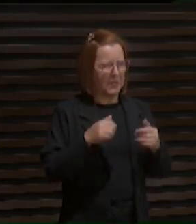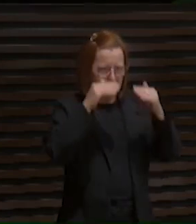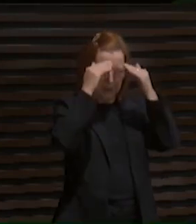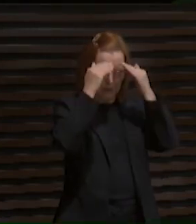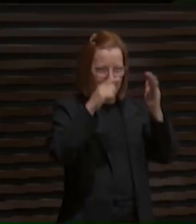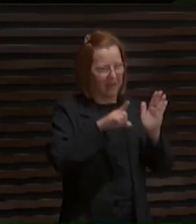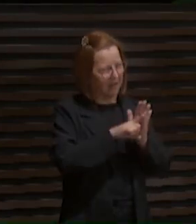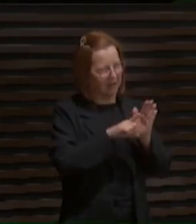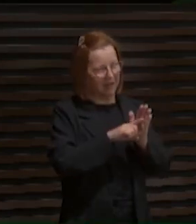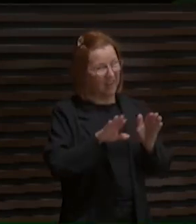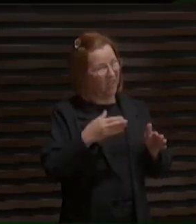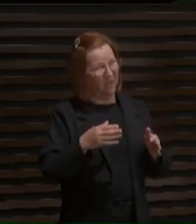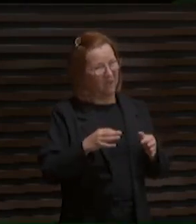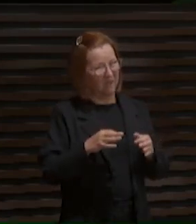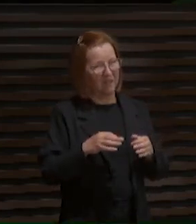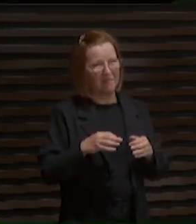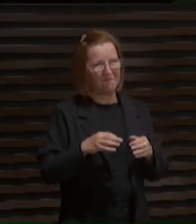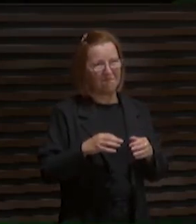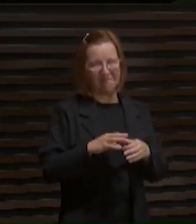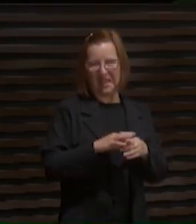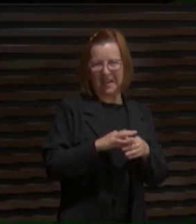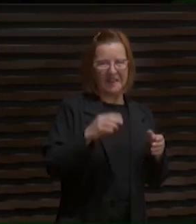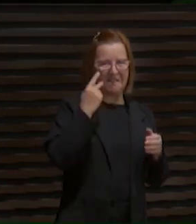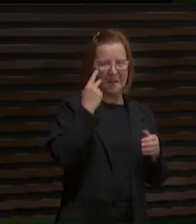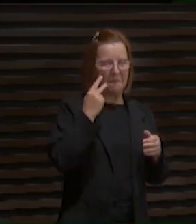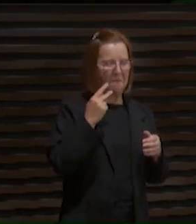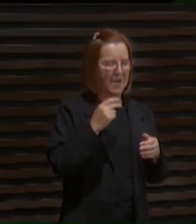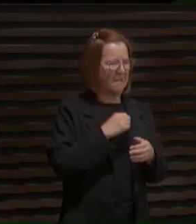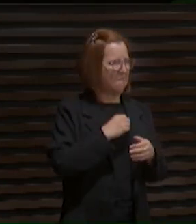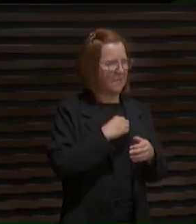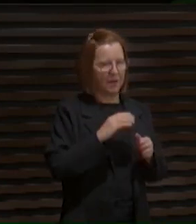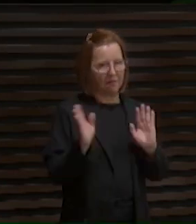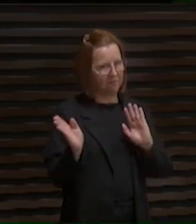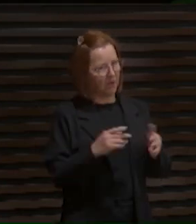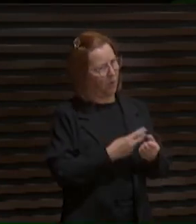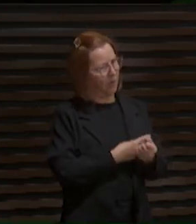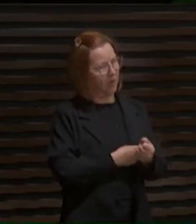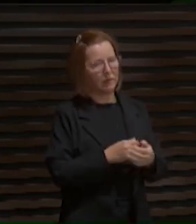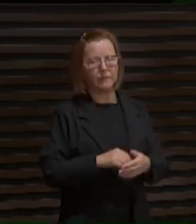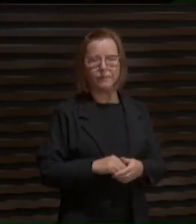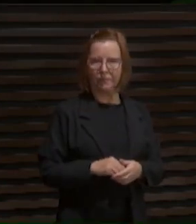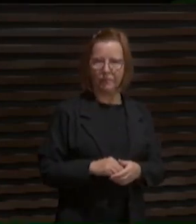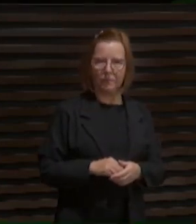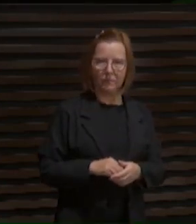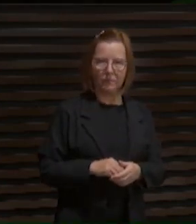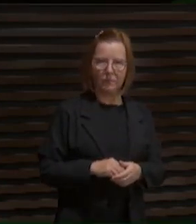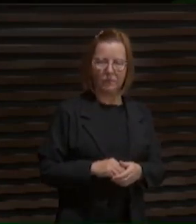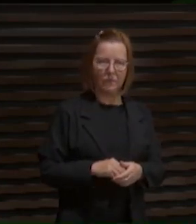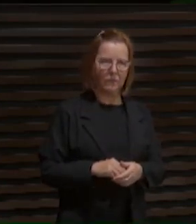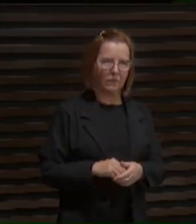libertinagem pode fazer? O Sproul, ele conta que ele foi chamado para fazer a sua primeira ceia num leito de